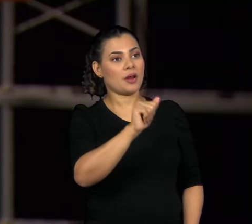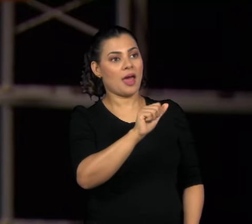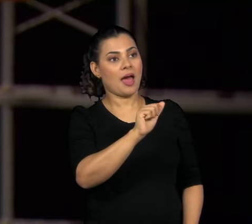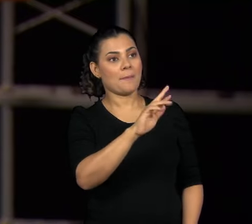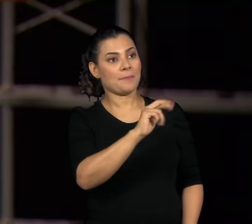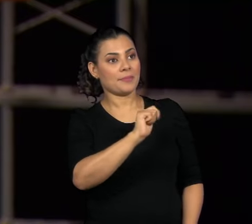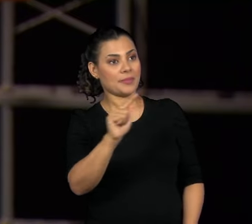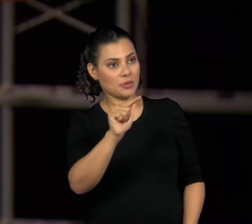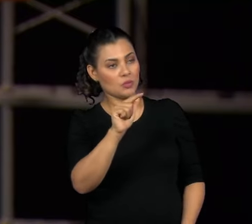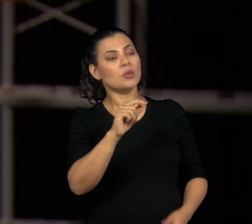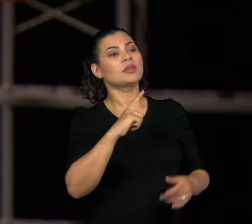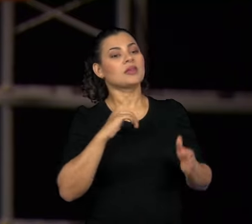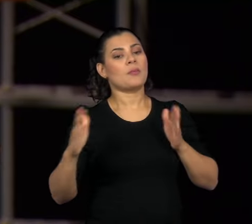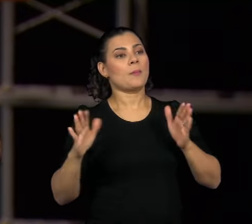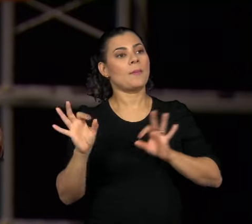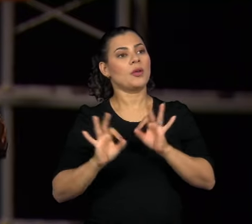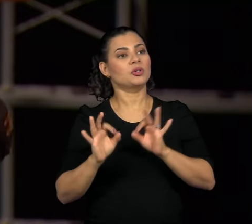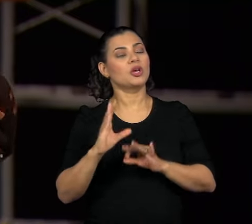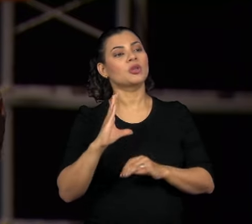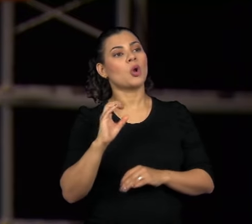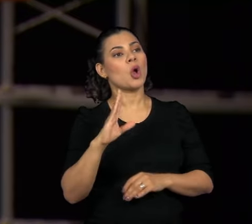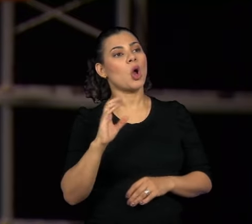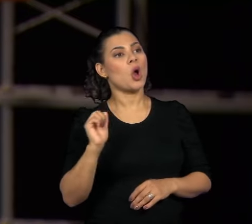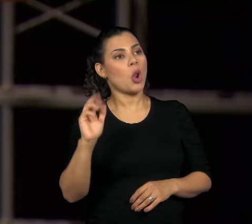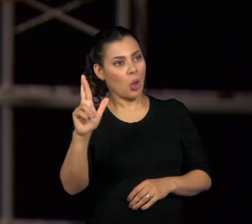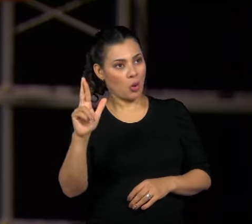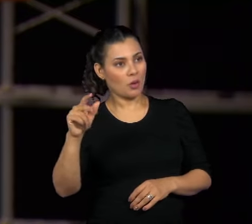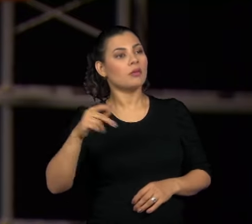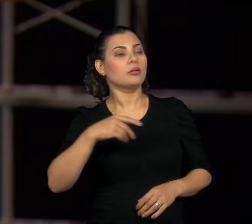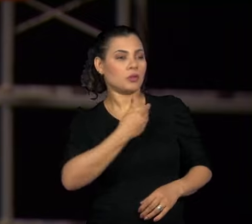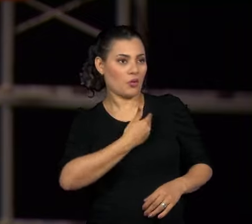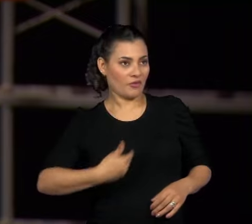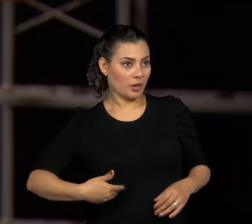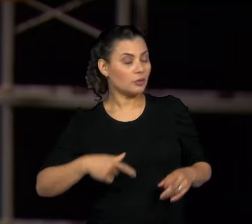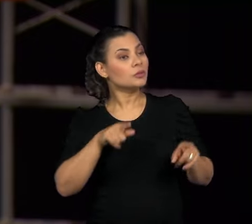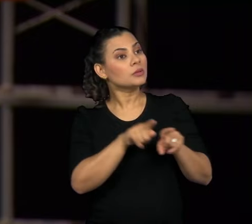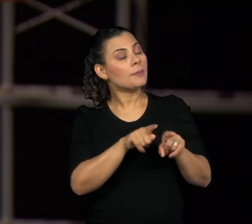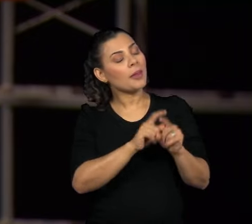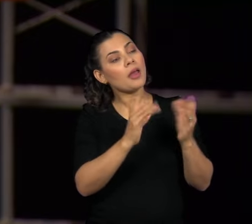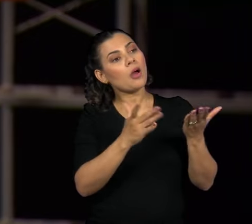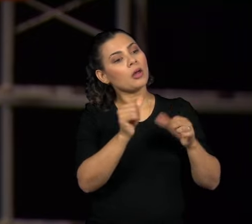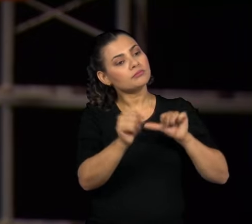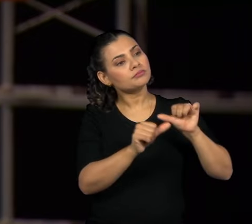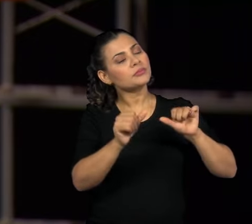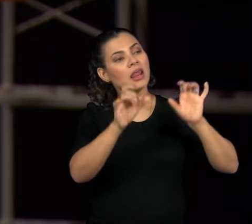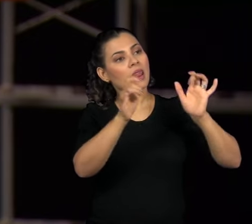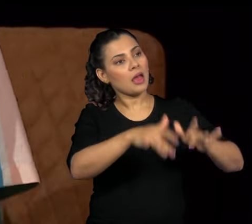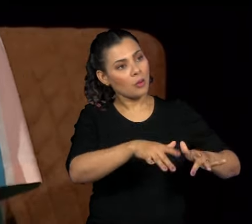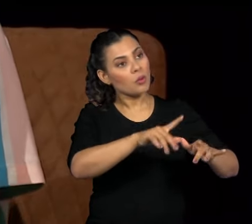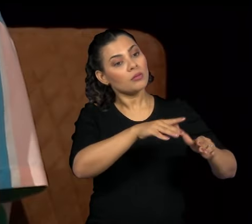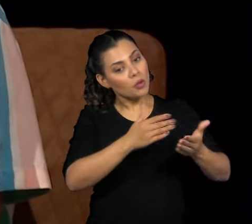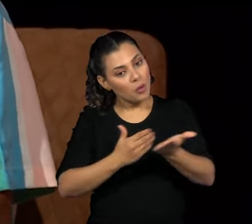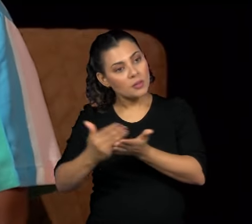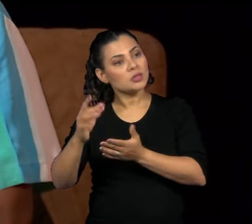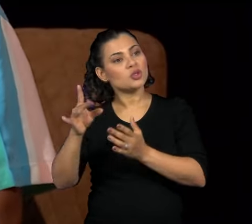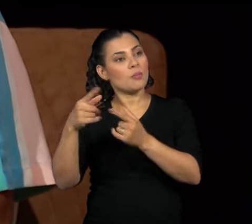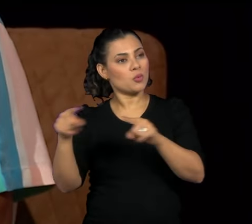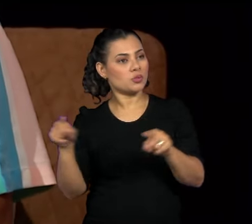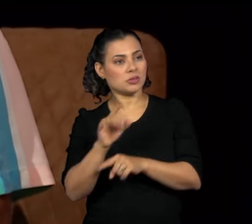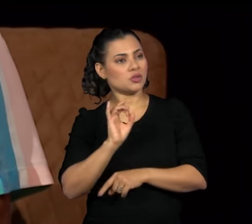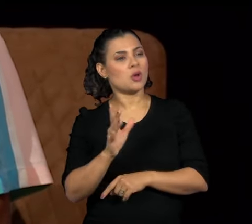deixa Abril, né, e resolve... Aí que você resolve seguir só com a música. Como é que foi essa fase?